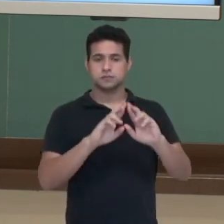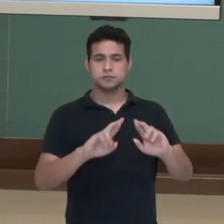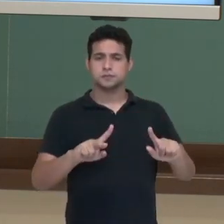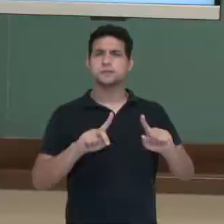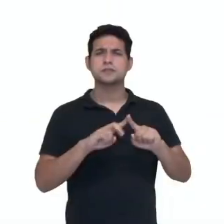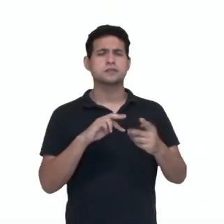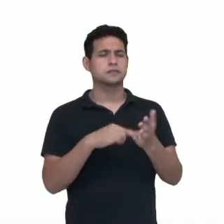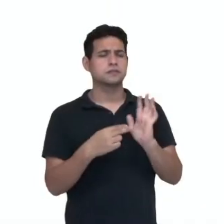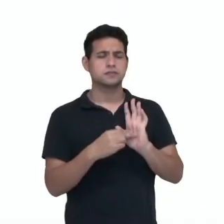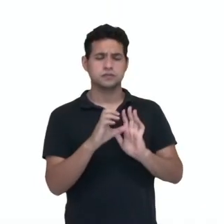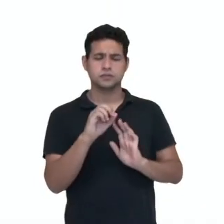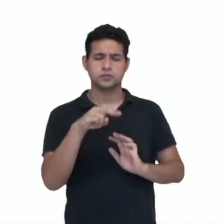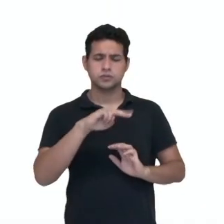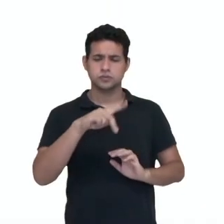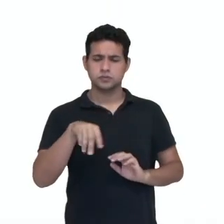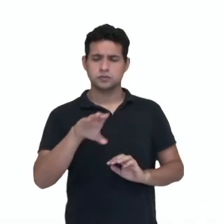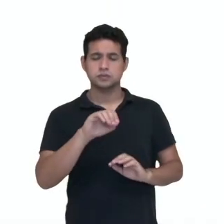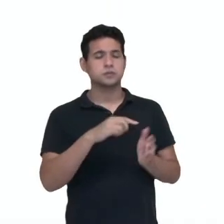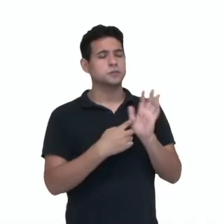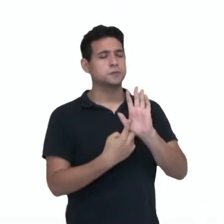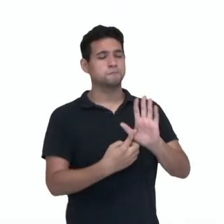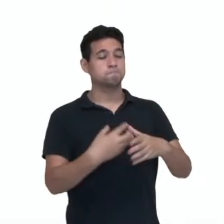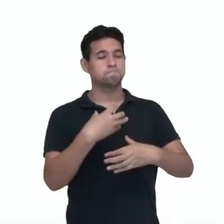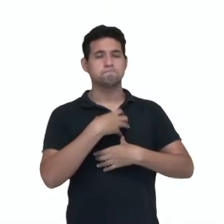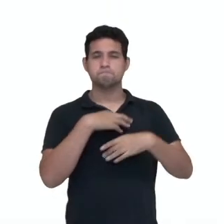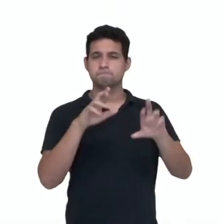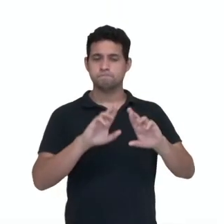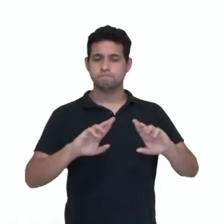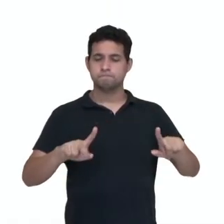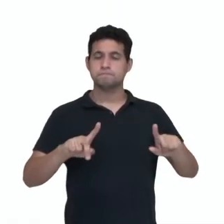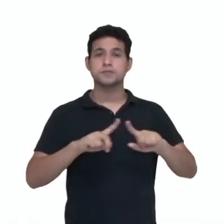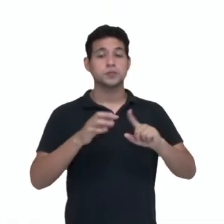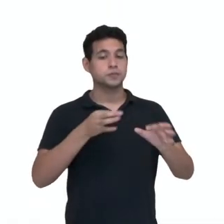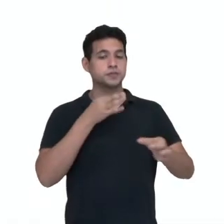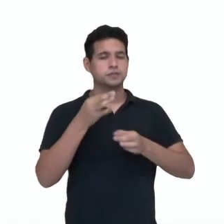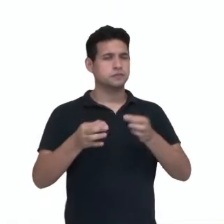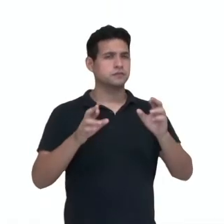adversativas são as conjunções que expressam um sentido adverso,